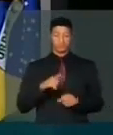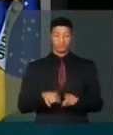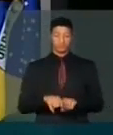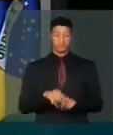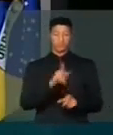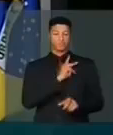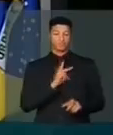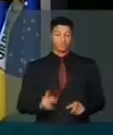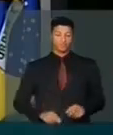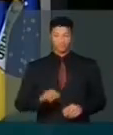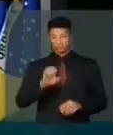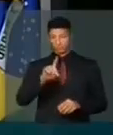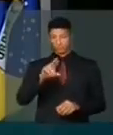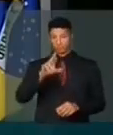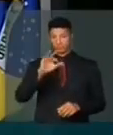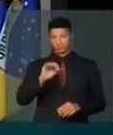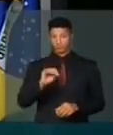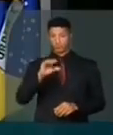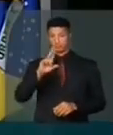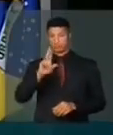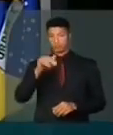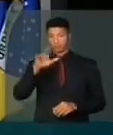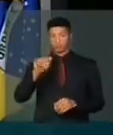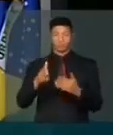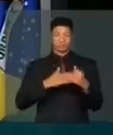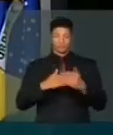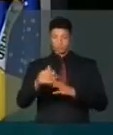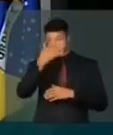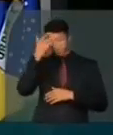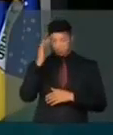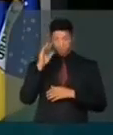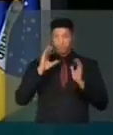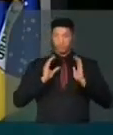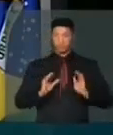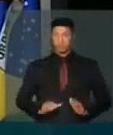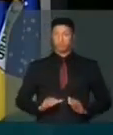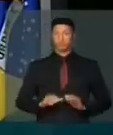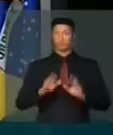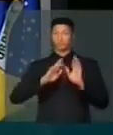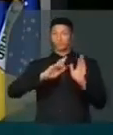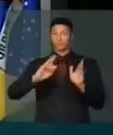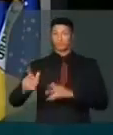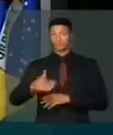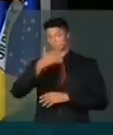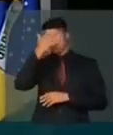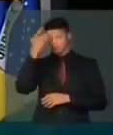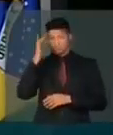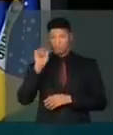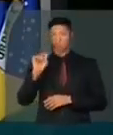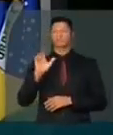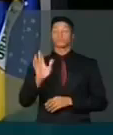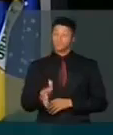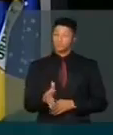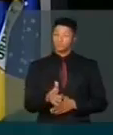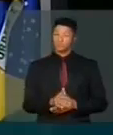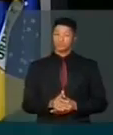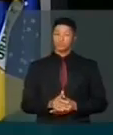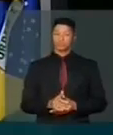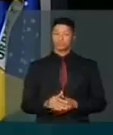como tem o presidente Eduardo Cunha e qualquer outro parlamentar, qualquer outro cidadão, diferente daqueles que já